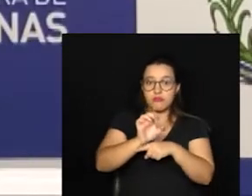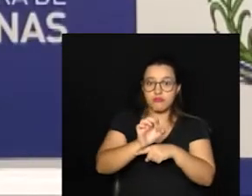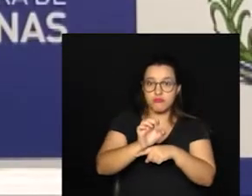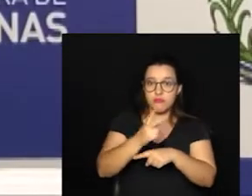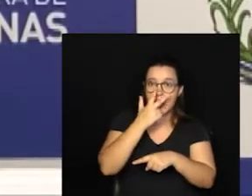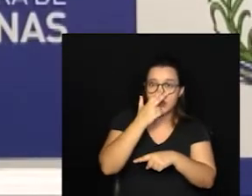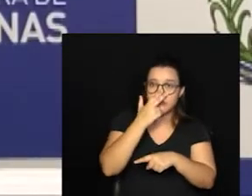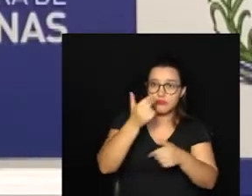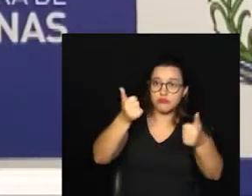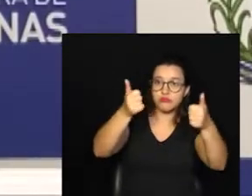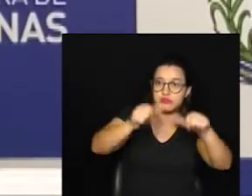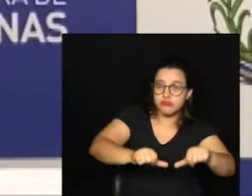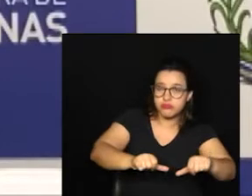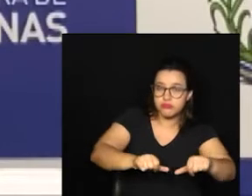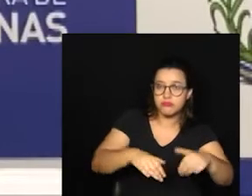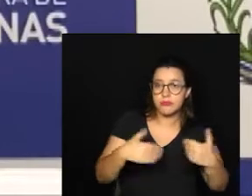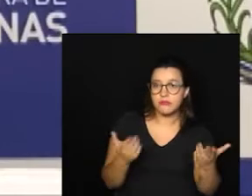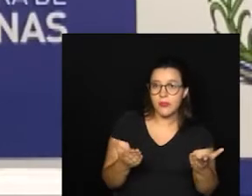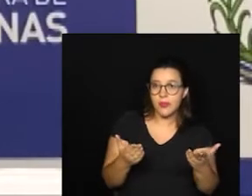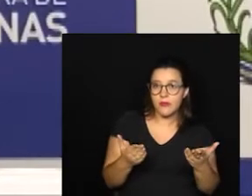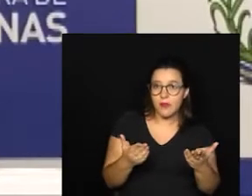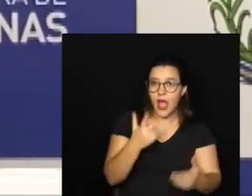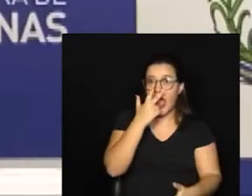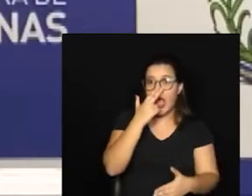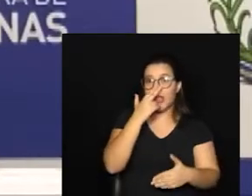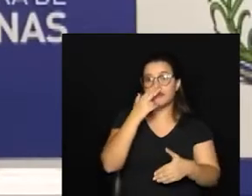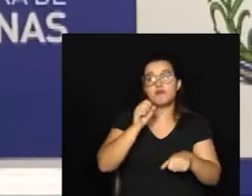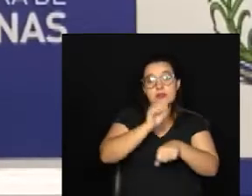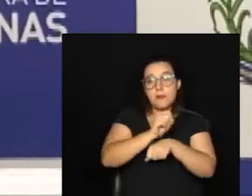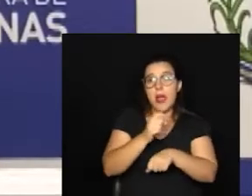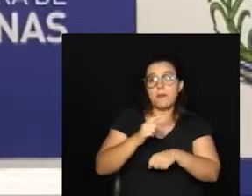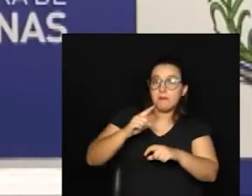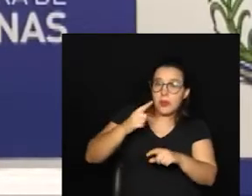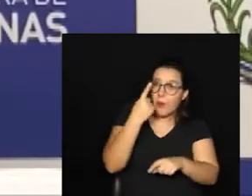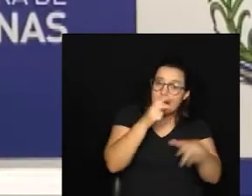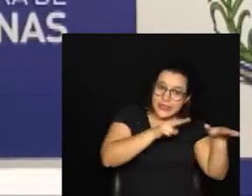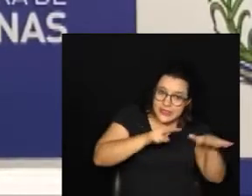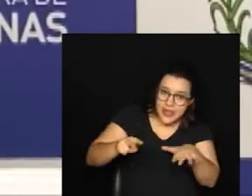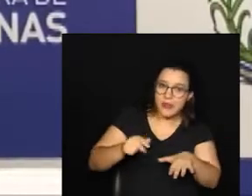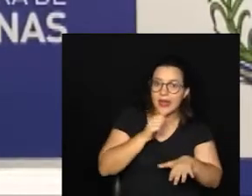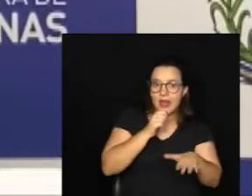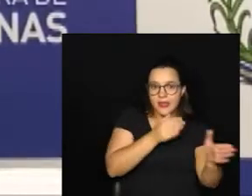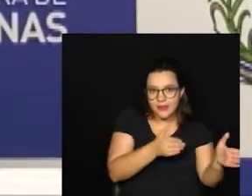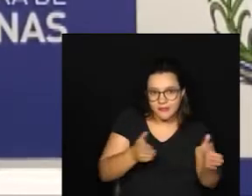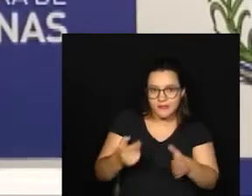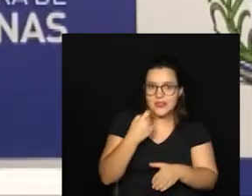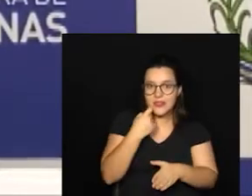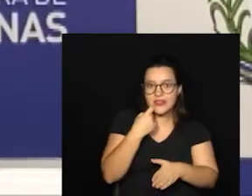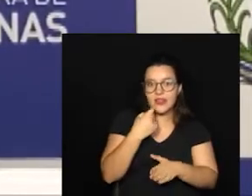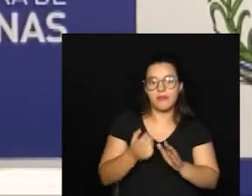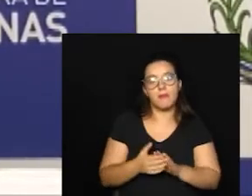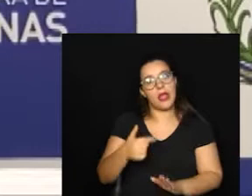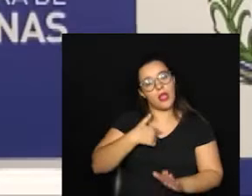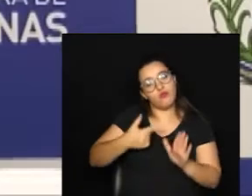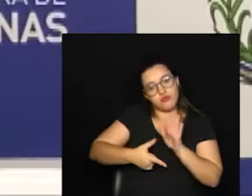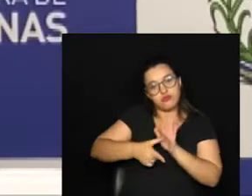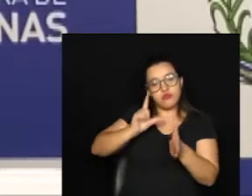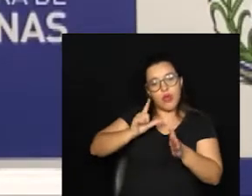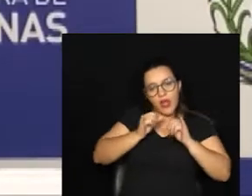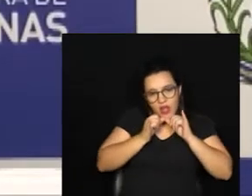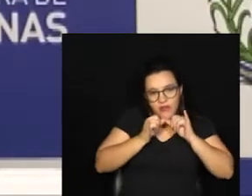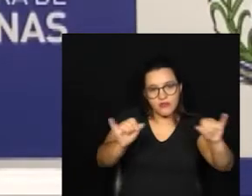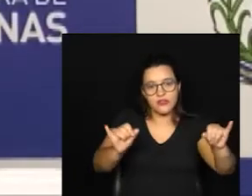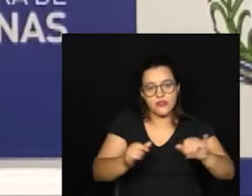decidiu que vai fazer o anúncio nesta próxima sexta-feira agora, mas eu já adianto aí, porque aí nós vamos